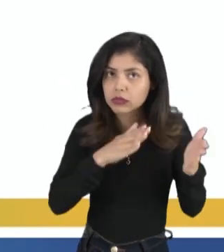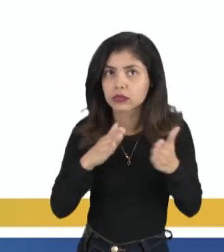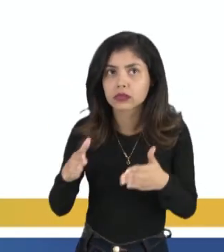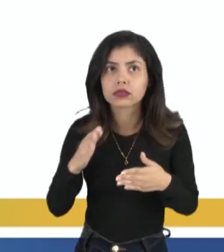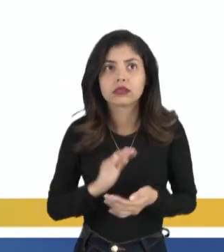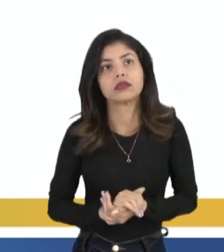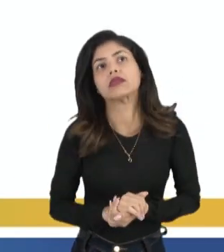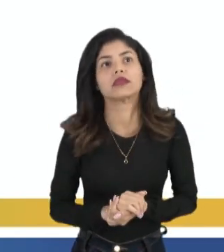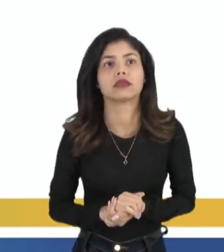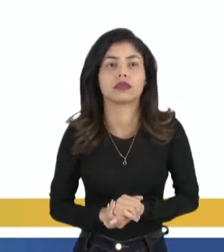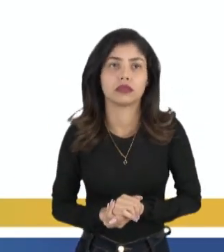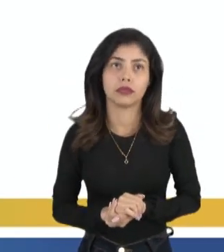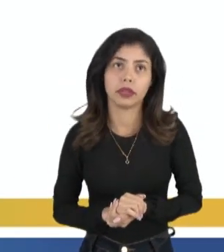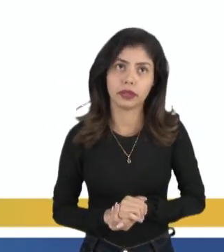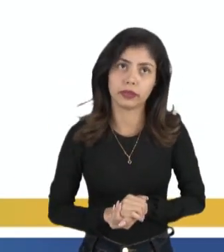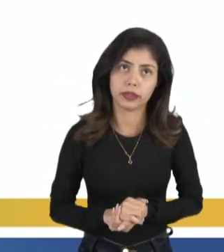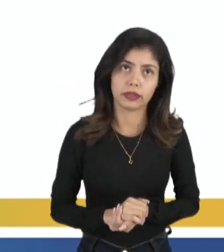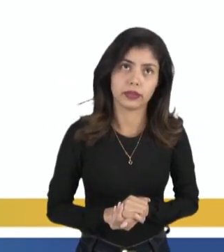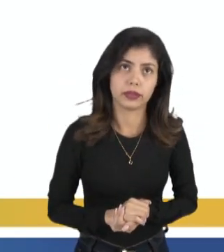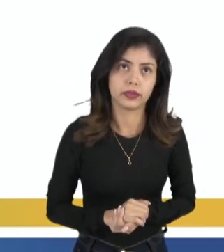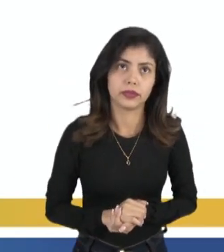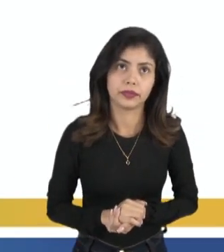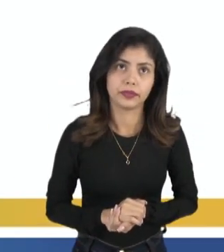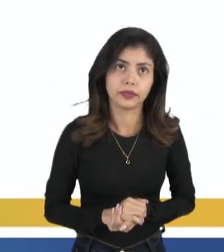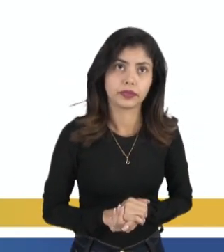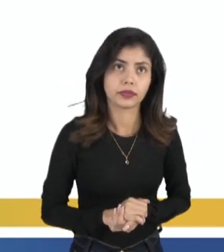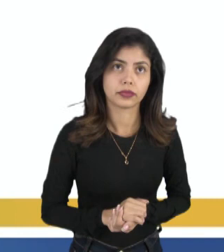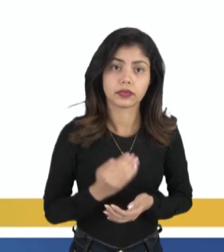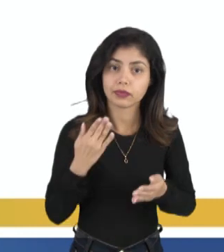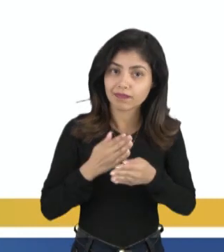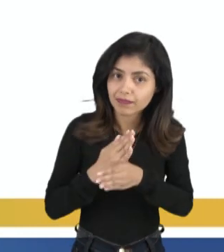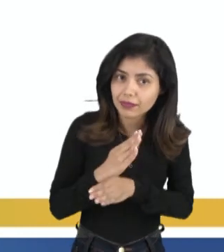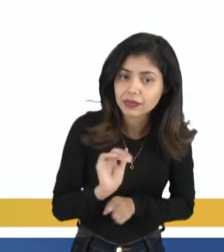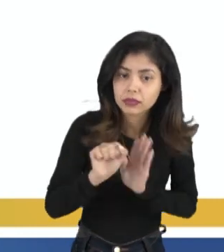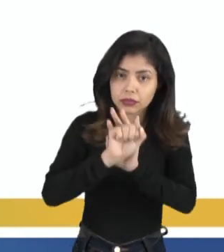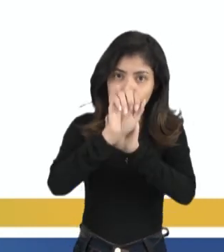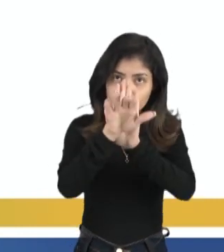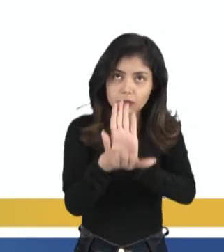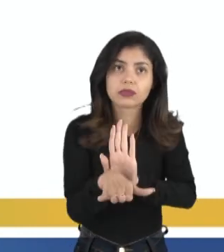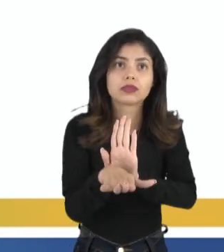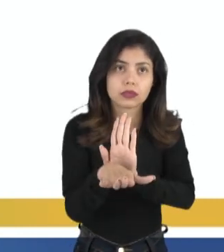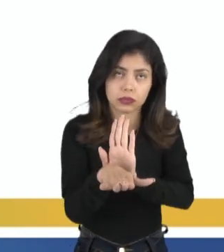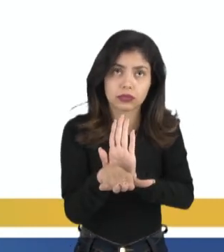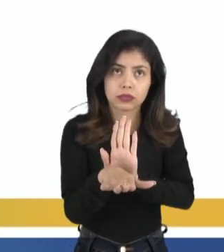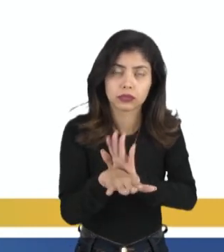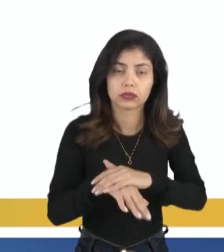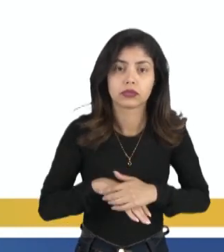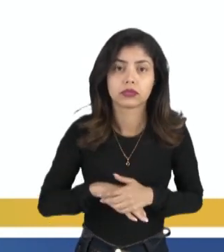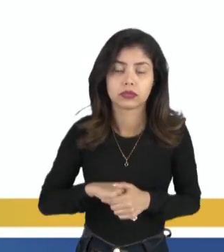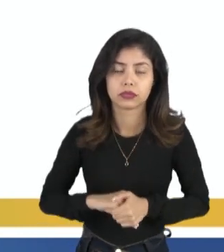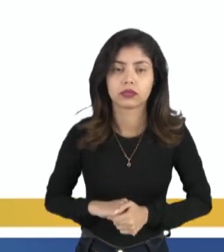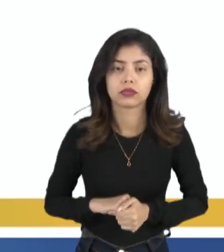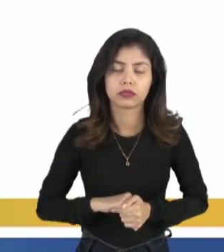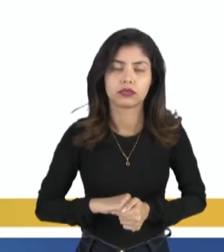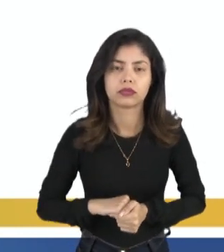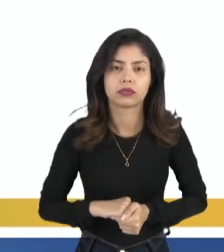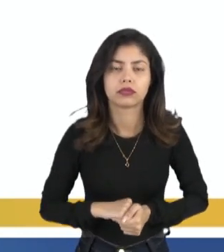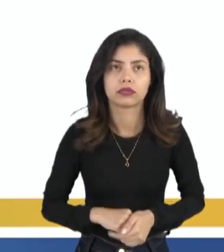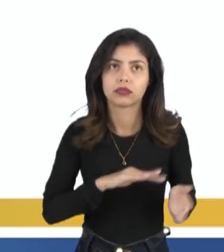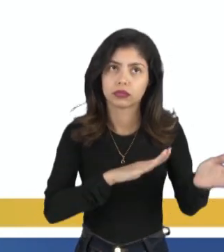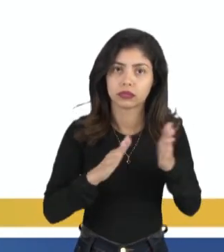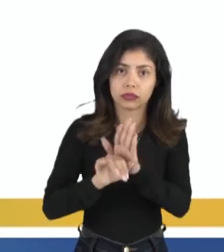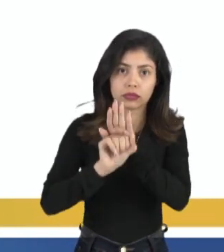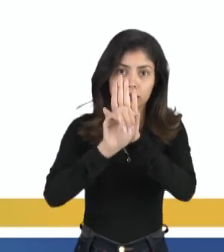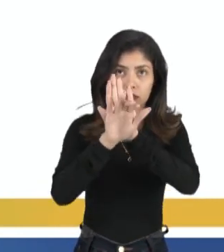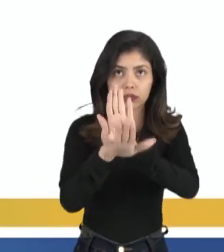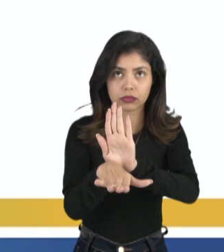O parcial seria o quê? Enquanto a Lua está entrando aqui na sombra, está entrando aí na umbra. A partir do momento